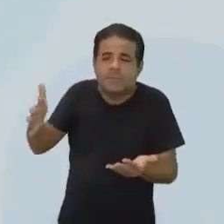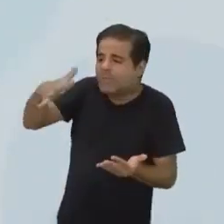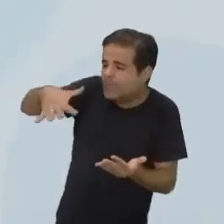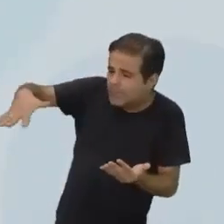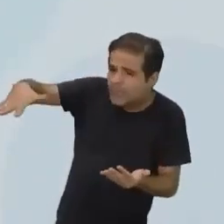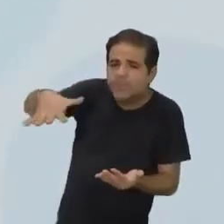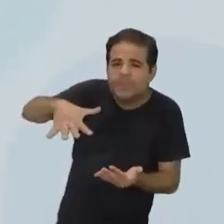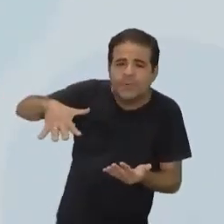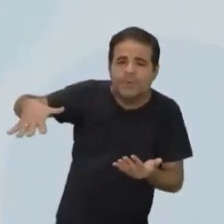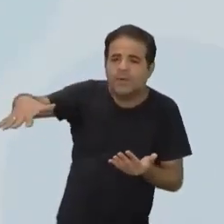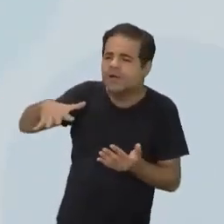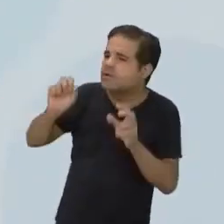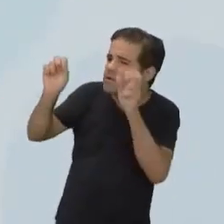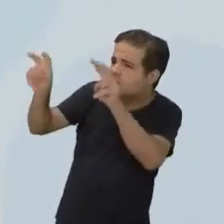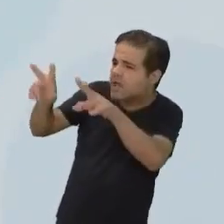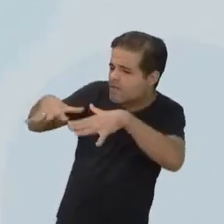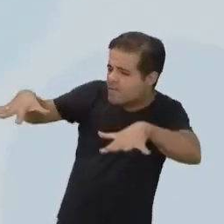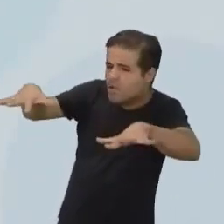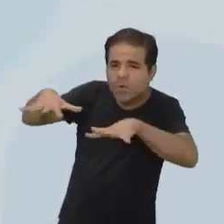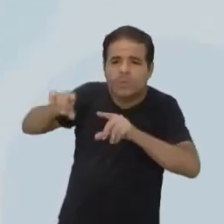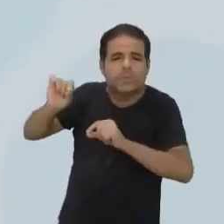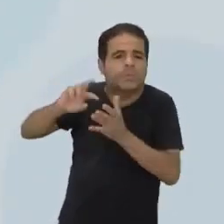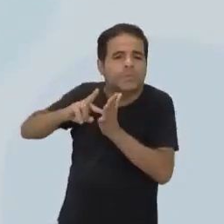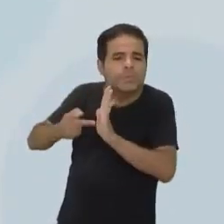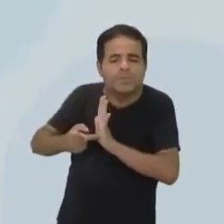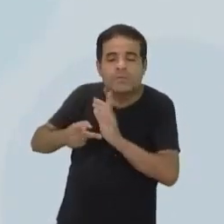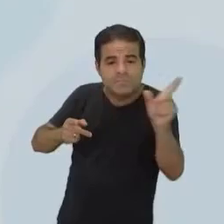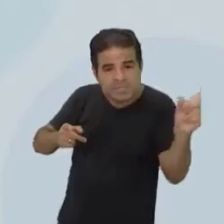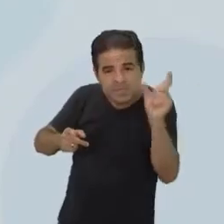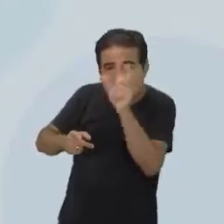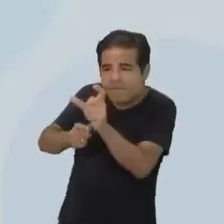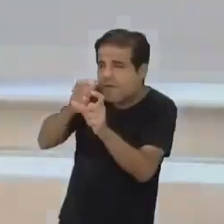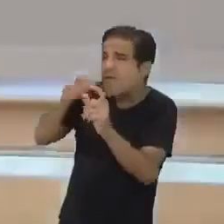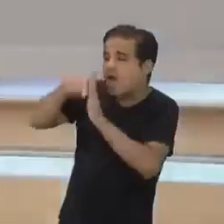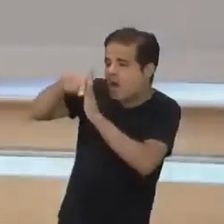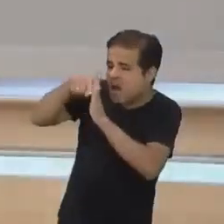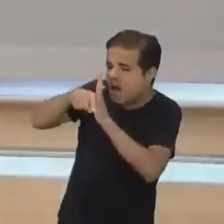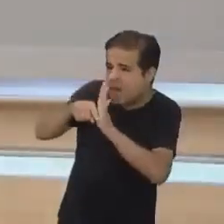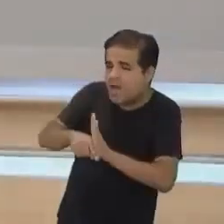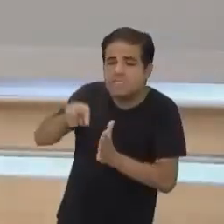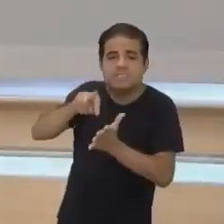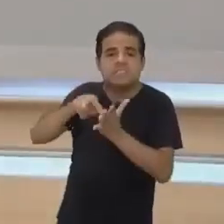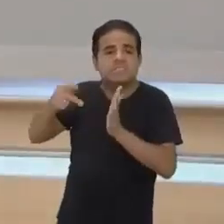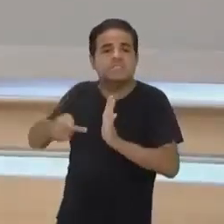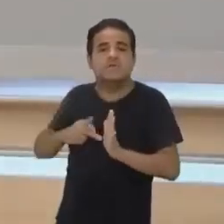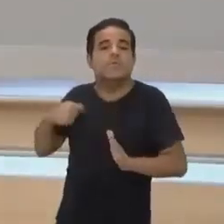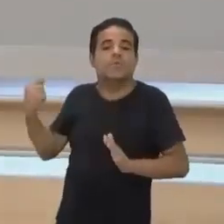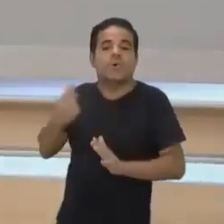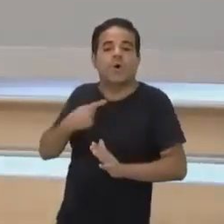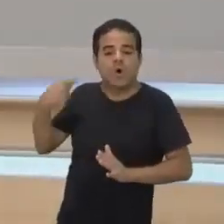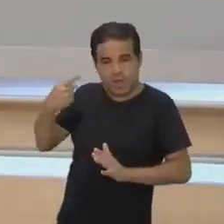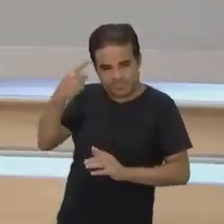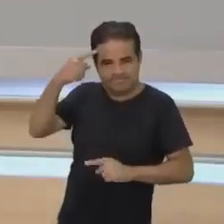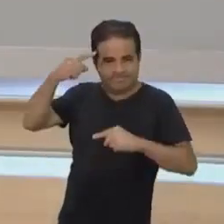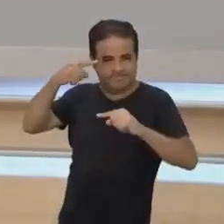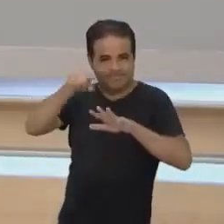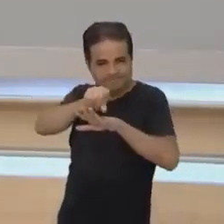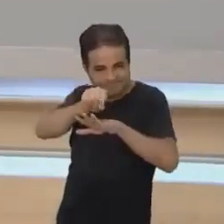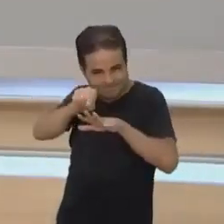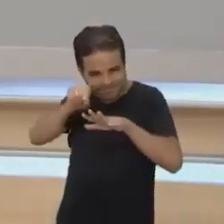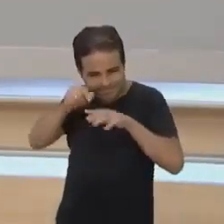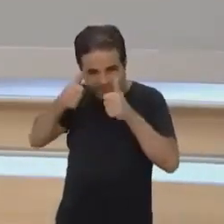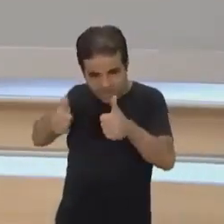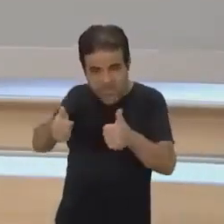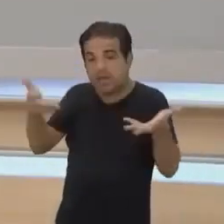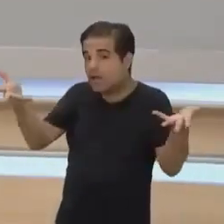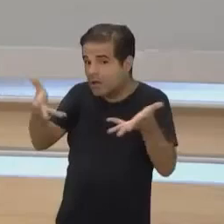esse contexto que a gente vai trazer aí para vocês analisarem do que ela tem a ver com o nosso componente, certo?